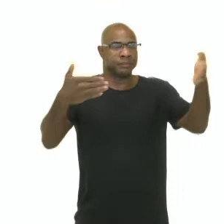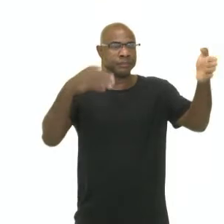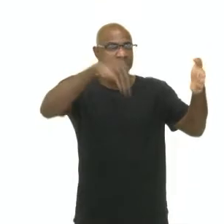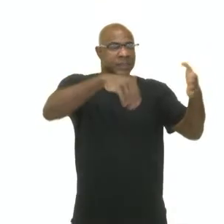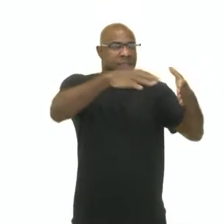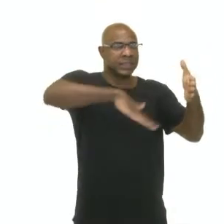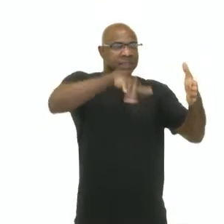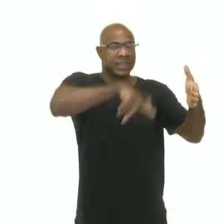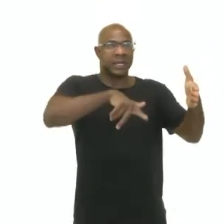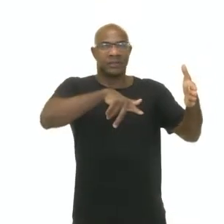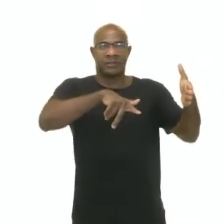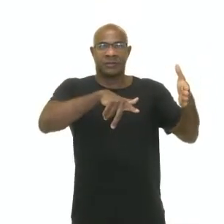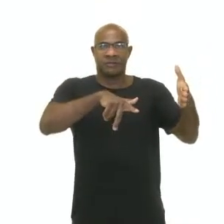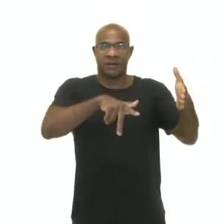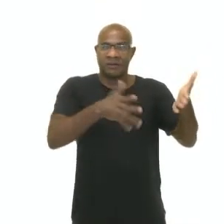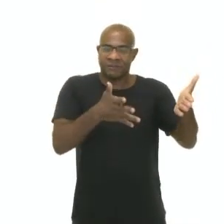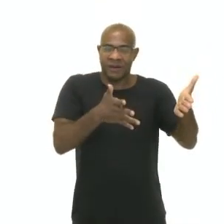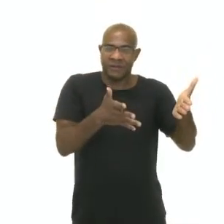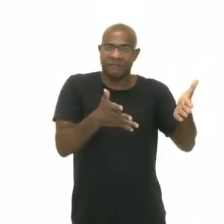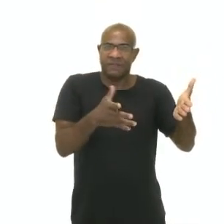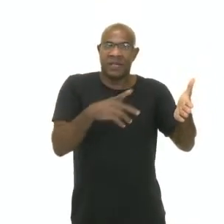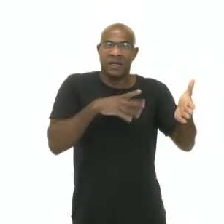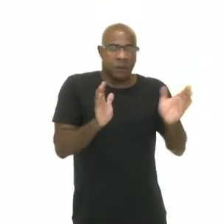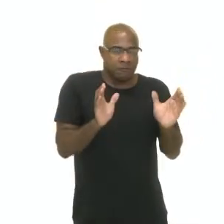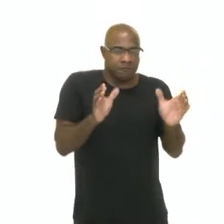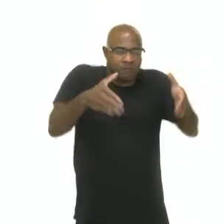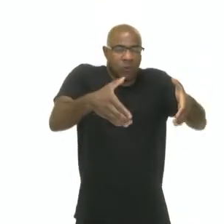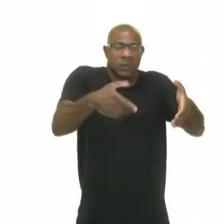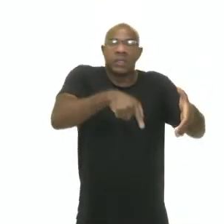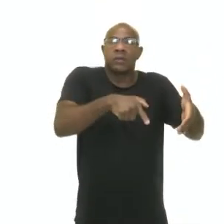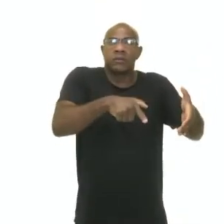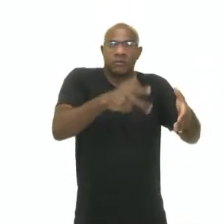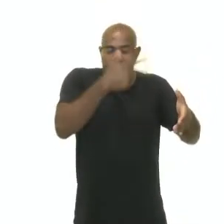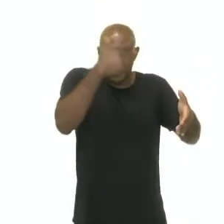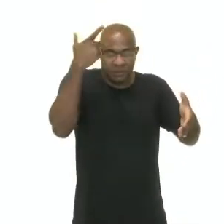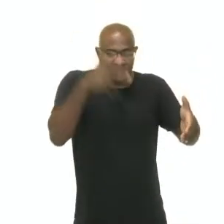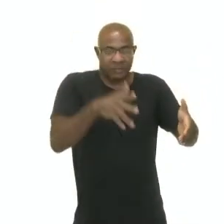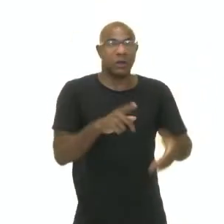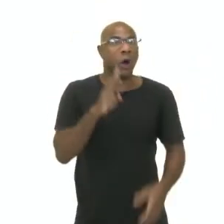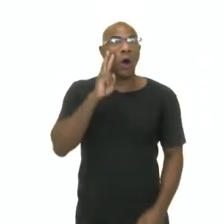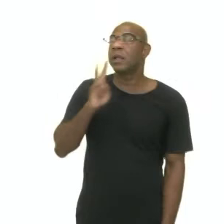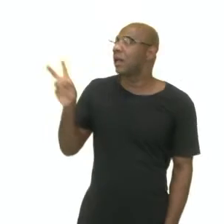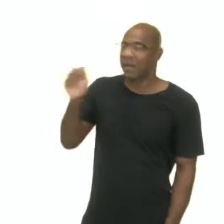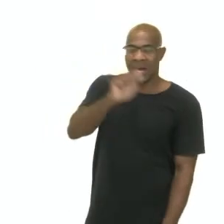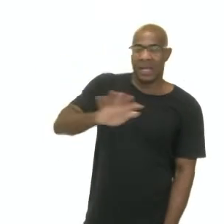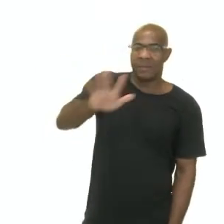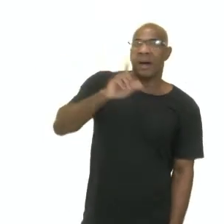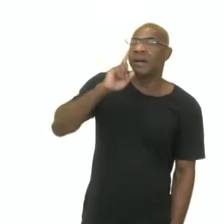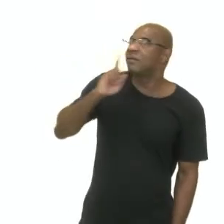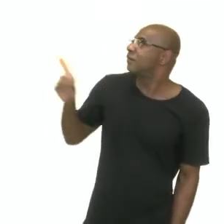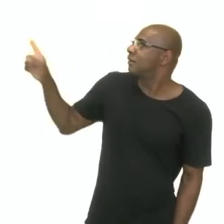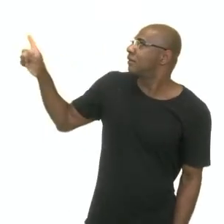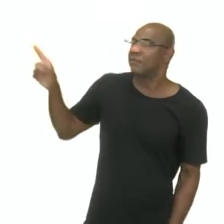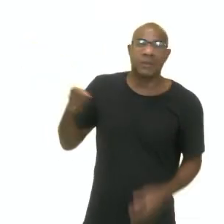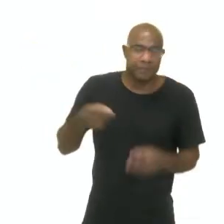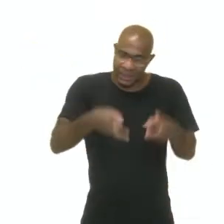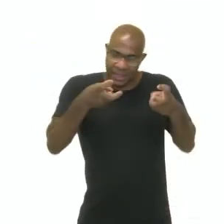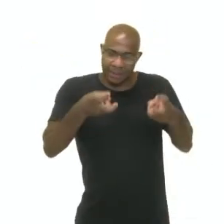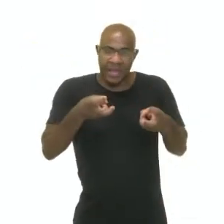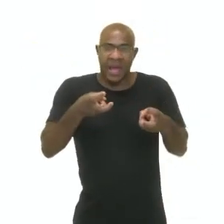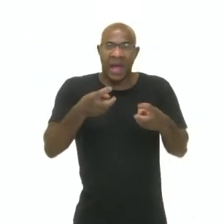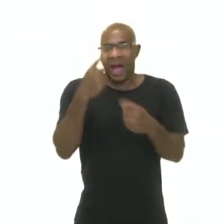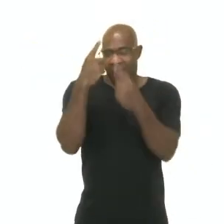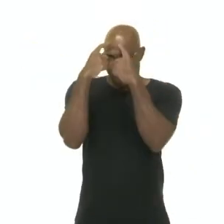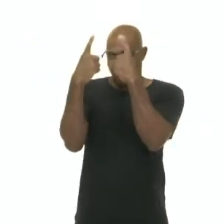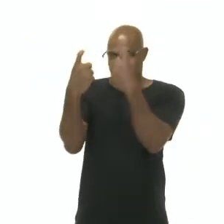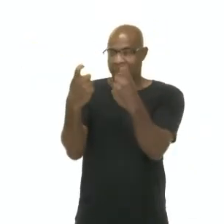pessoas. Veja que interessante essa imagem aqui, pessoal. Você tem uma violência muito nítida nessa imagem. Você